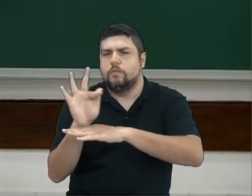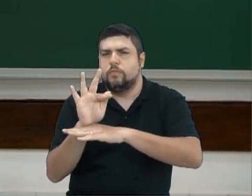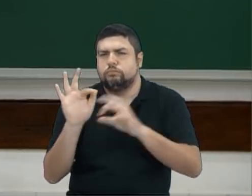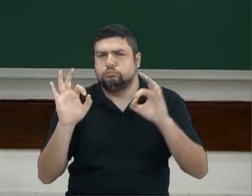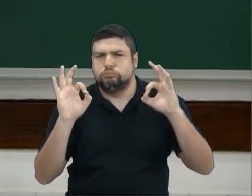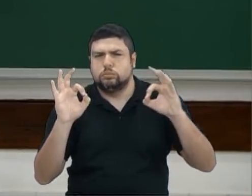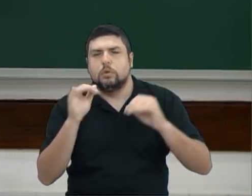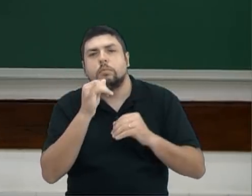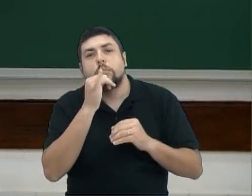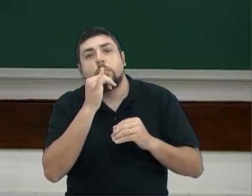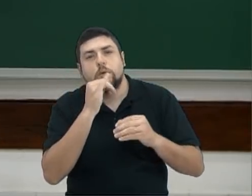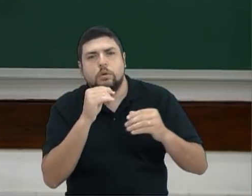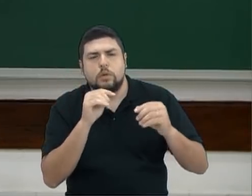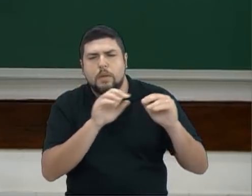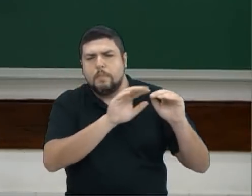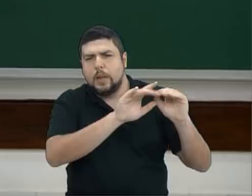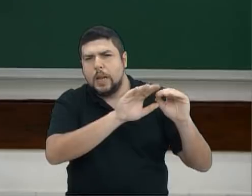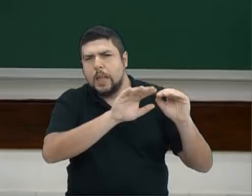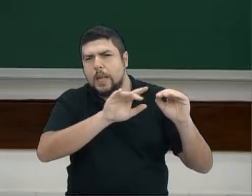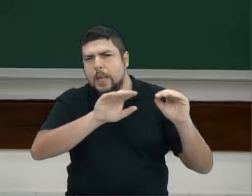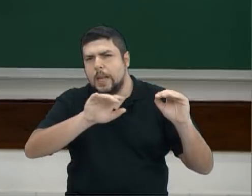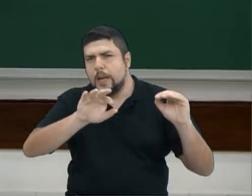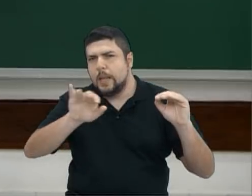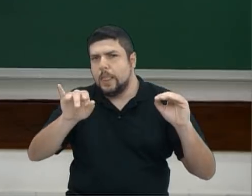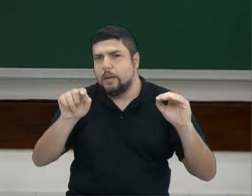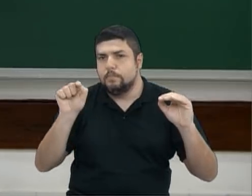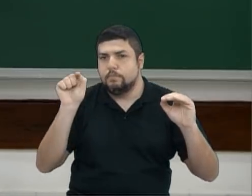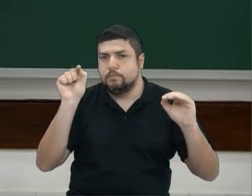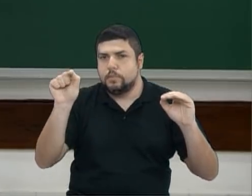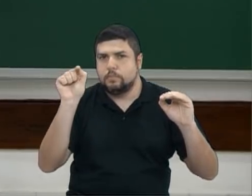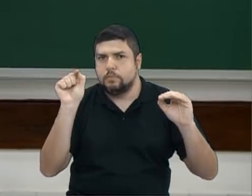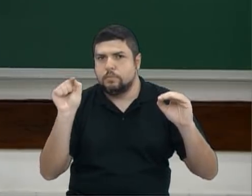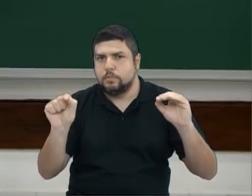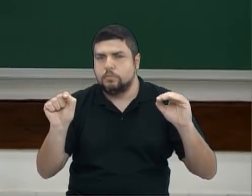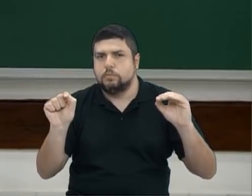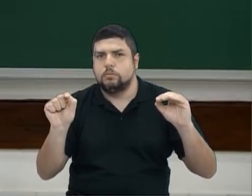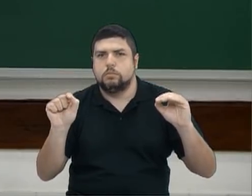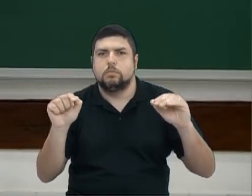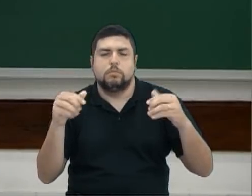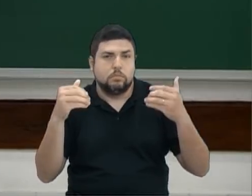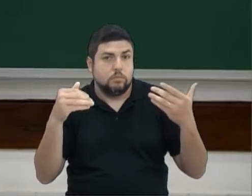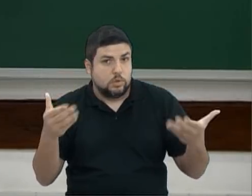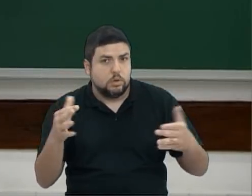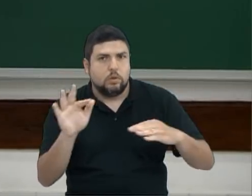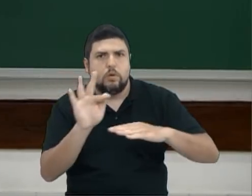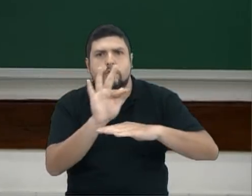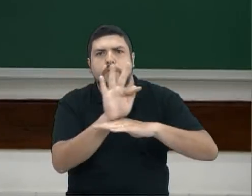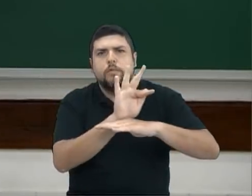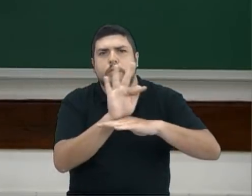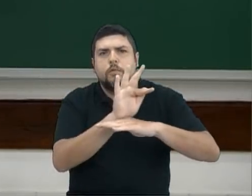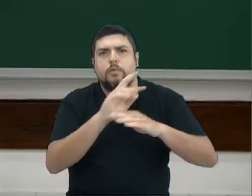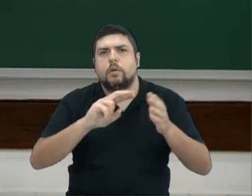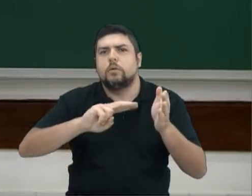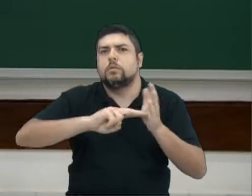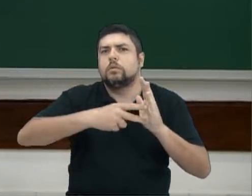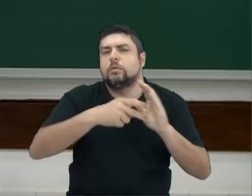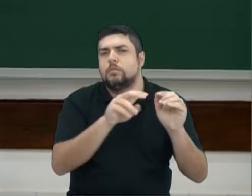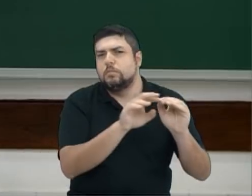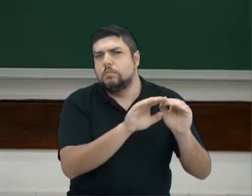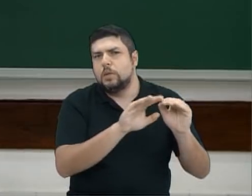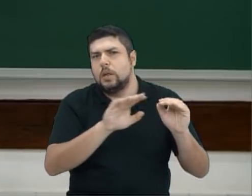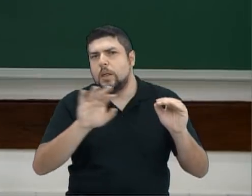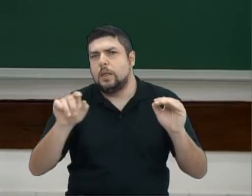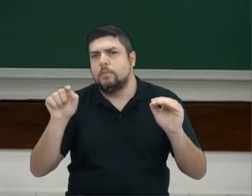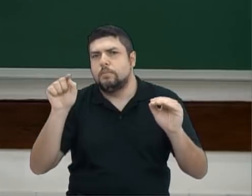2 pontos. Geralmente, pessoal, num texto formal, os 2 pontos que eu estou me referindo é aqui, ó, ok? Os 2